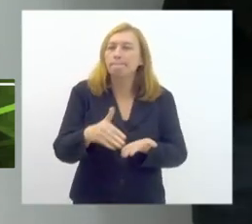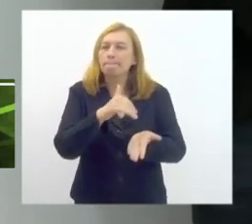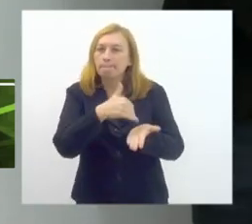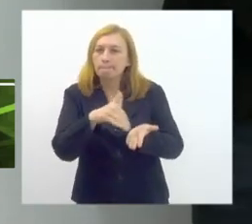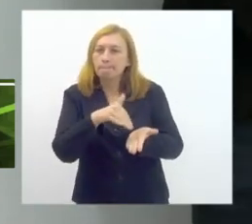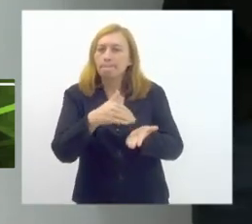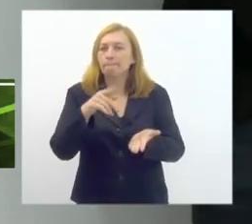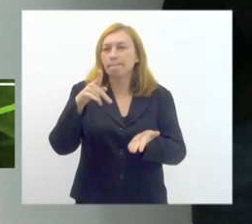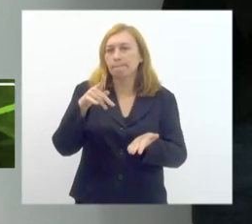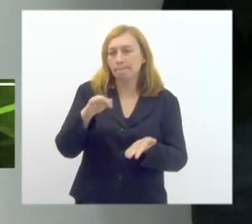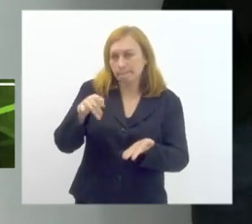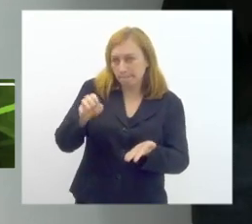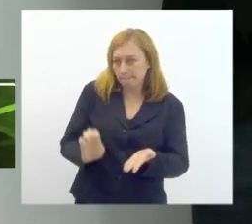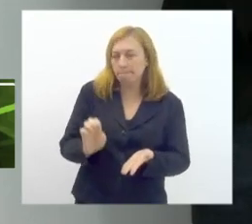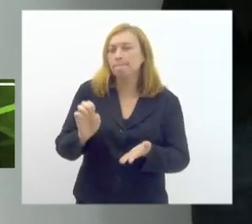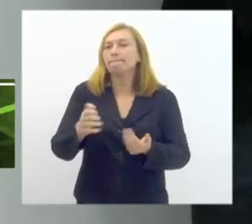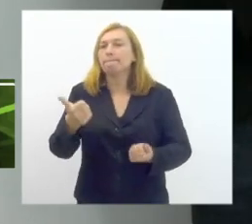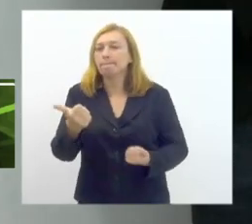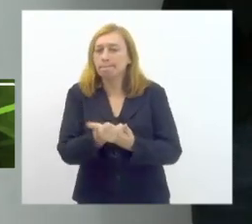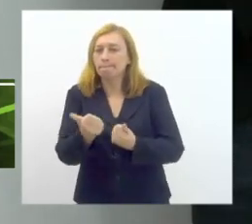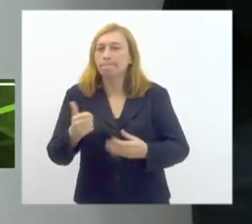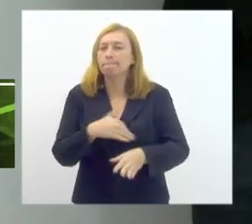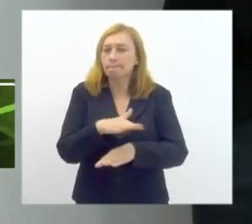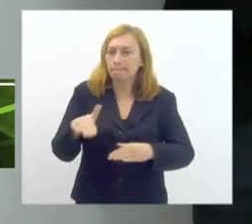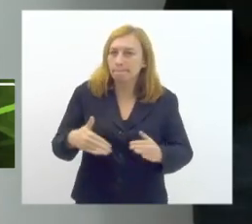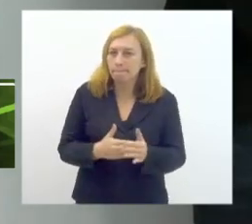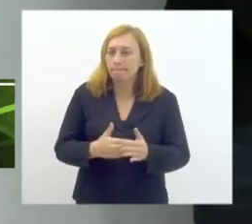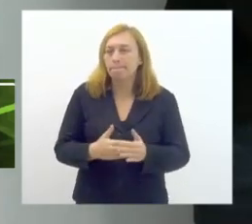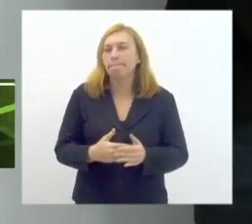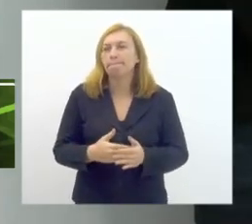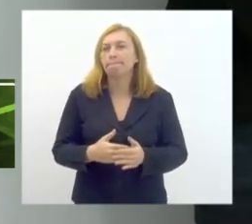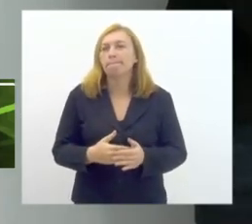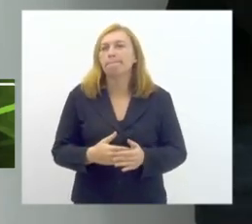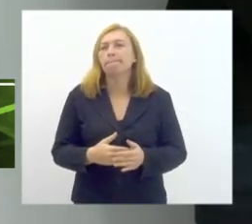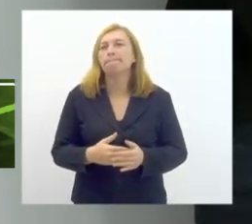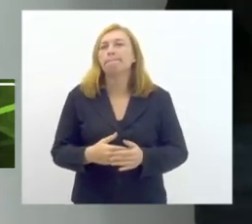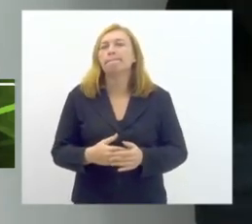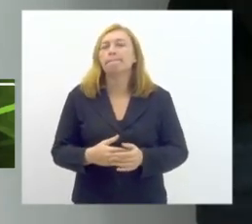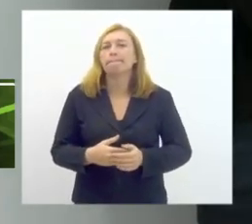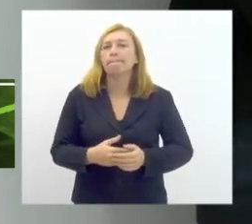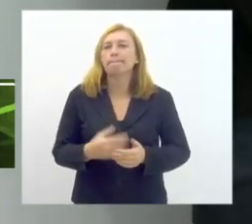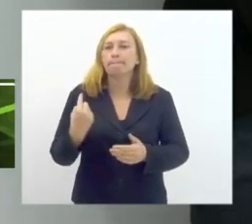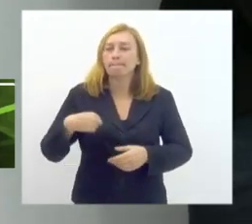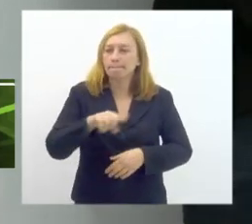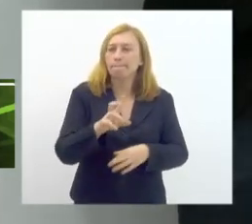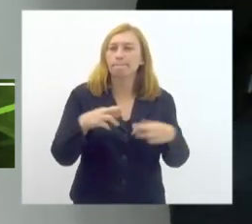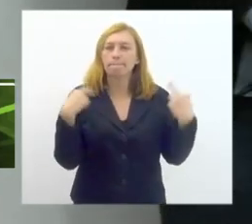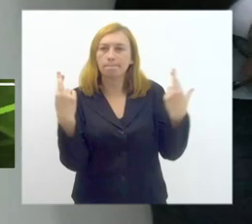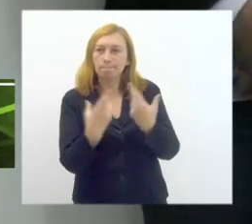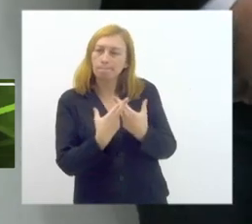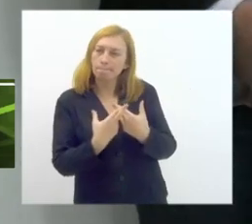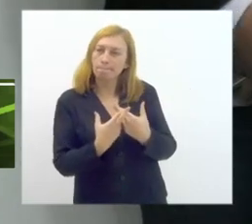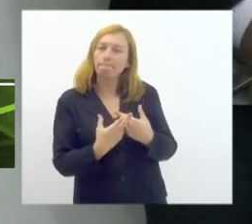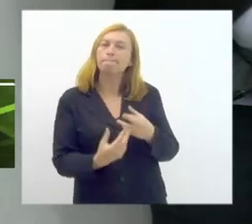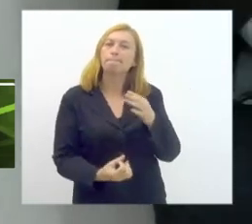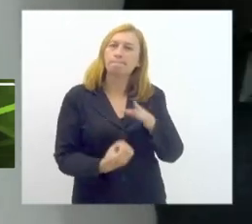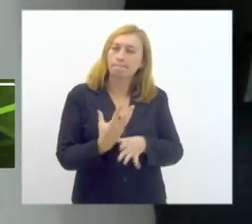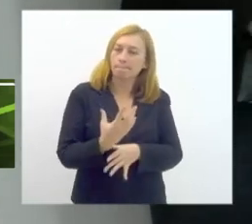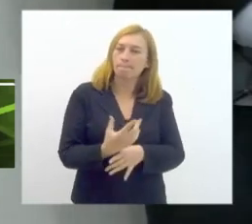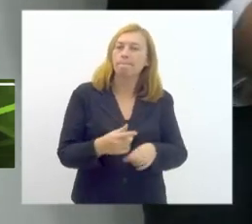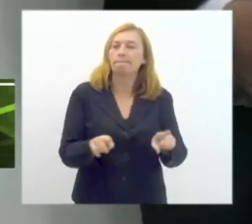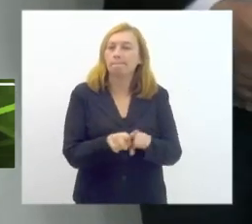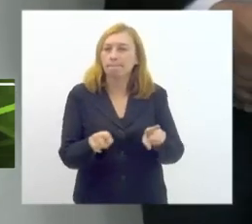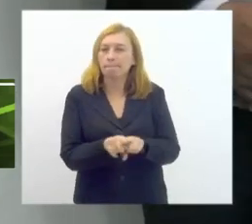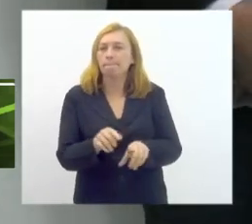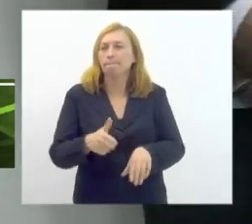Kiep apoiou o tempo todo, toda a equipe da Secretaria de Estado, inclusive estando presente nas reuniões que nós fizemos. E